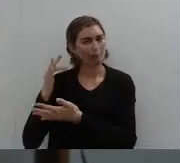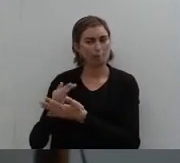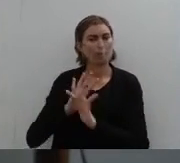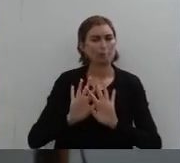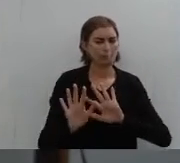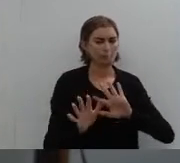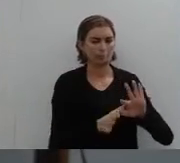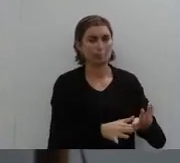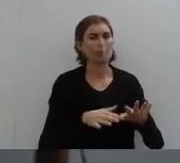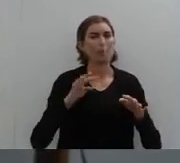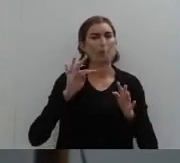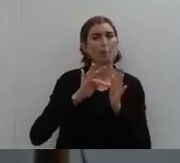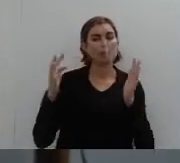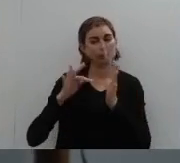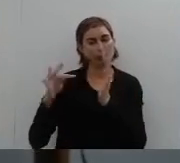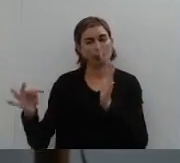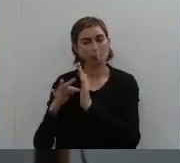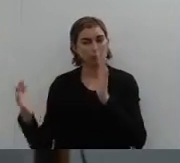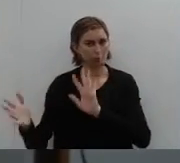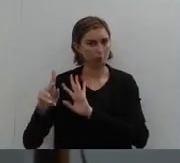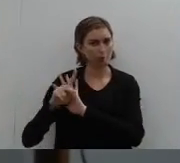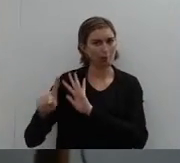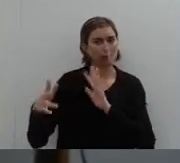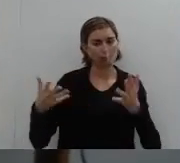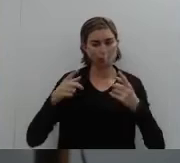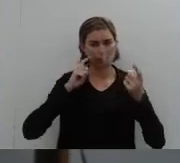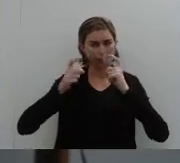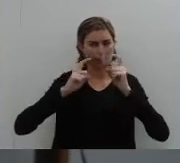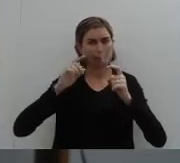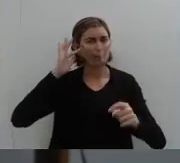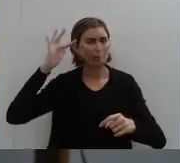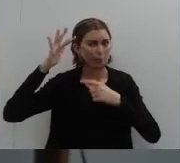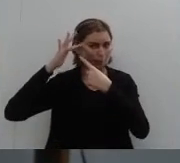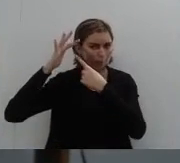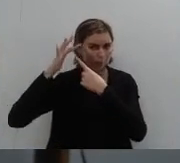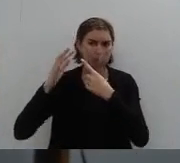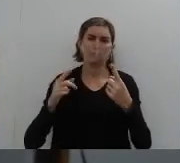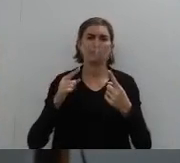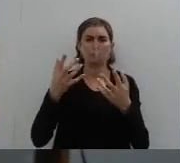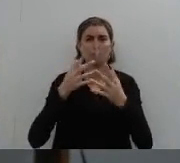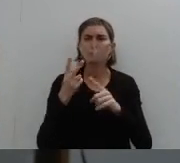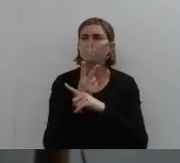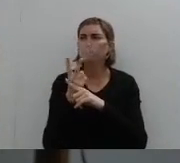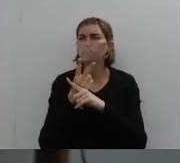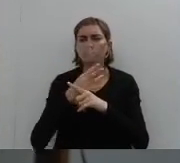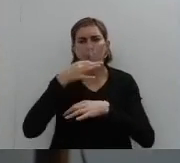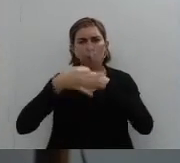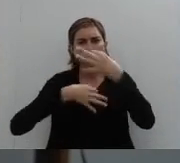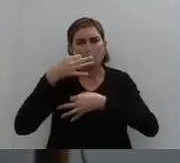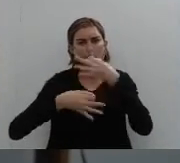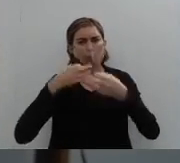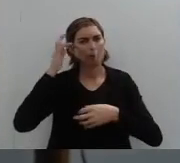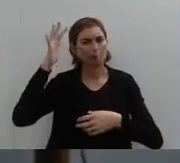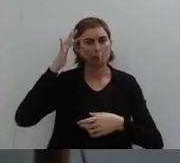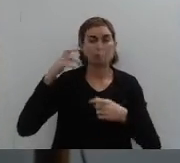o âmbito da teologia. Mas se você quer raciocinar filosoficamente, se você quer buscar argumentos